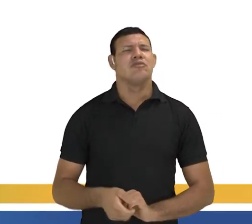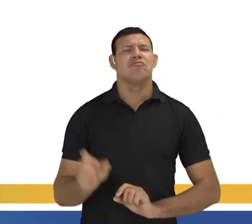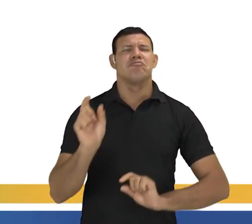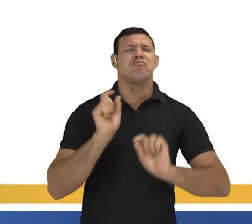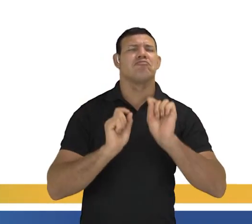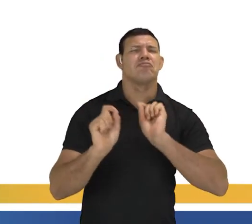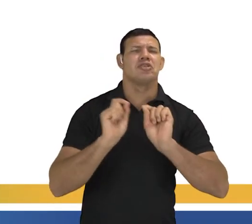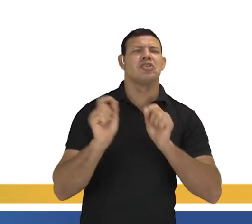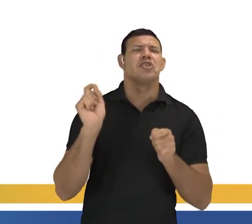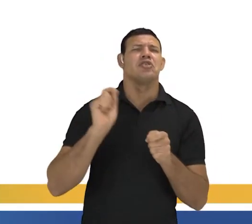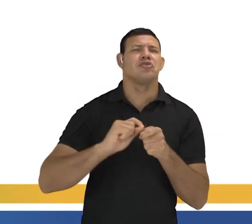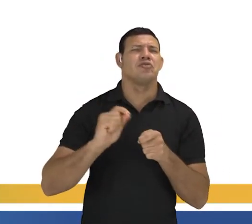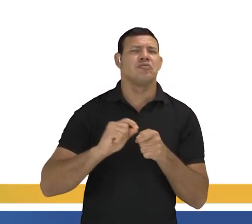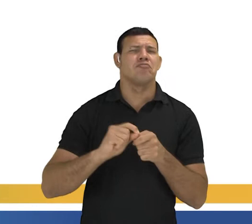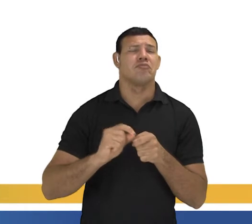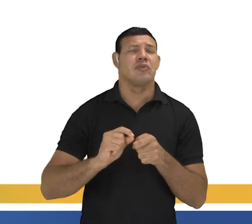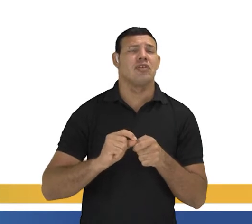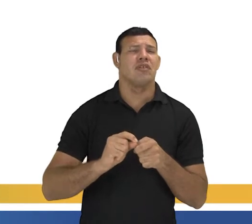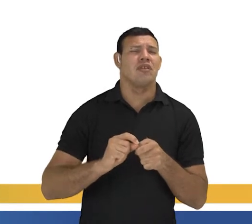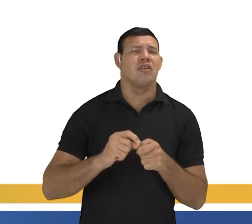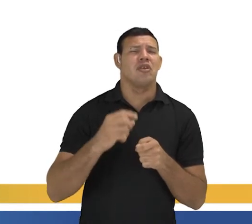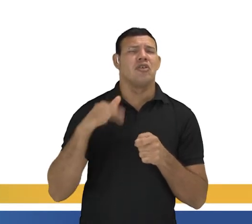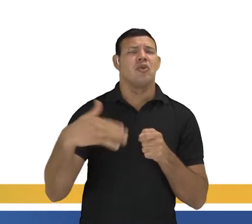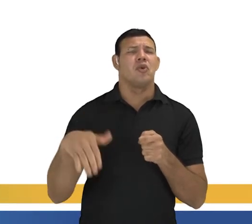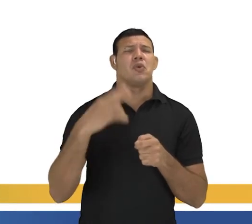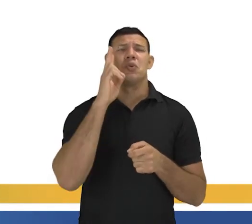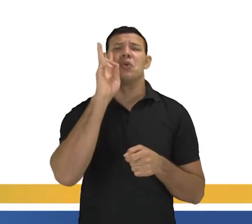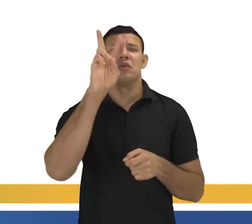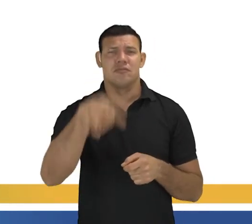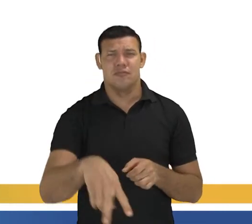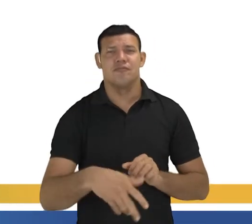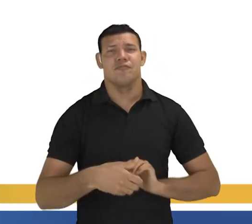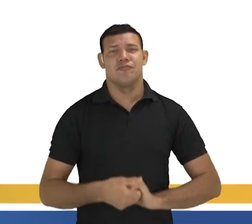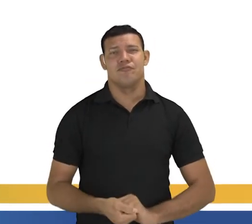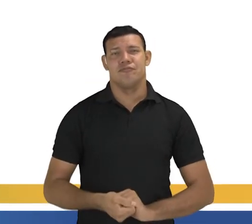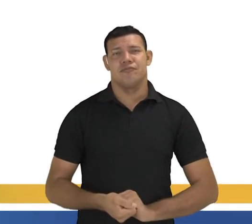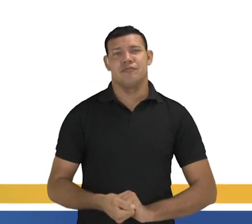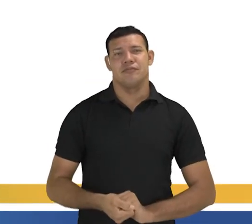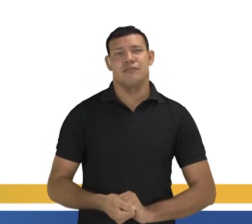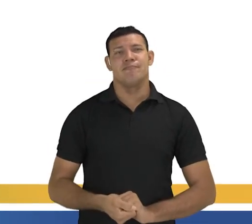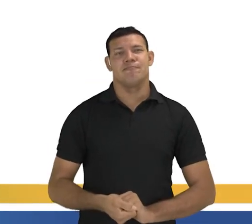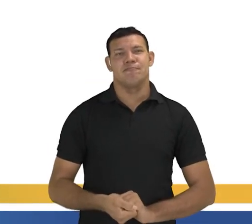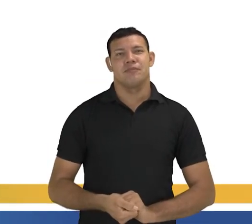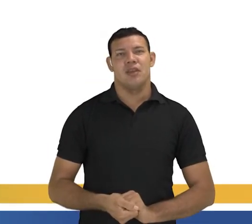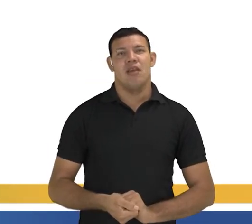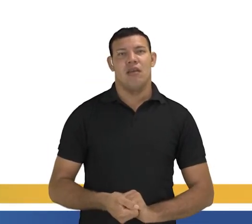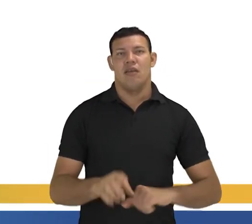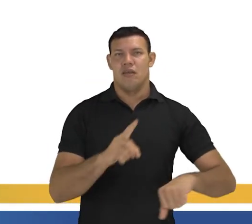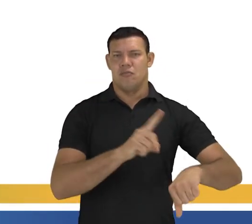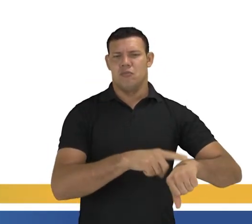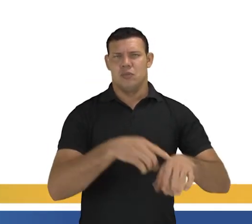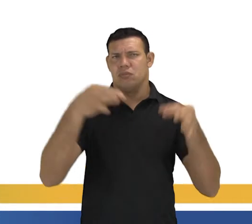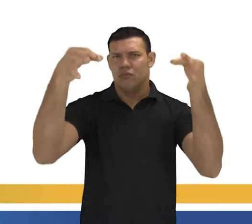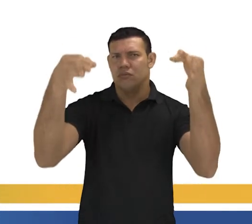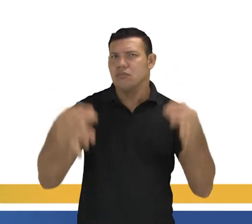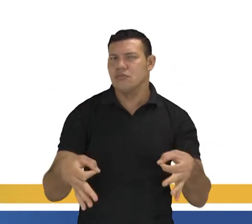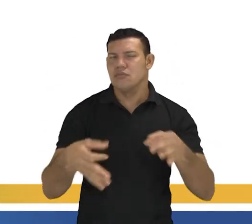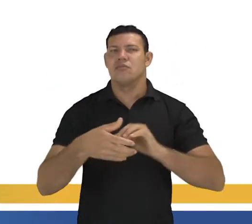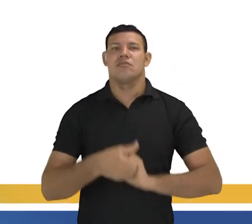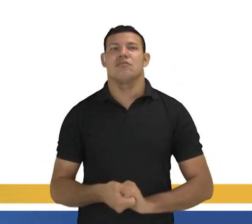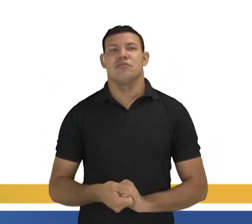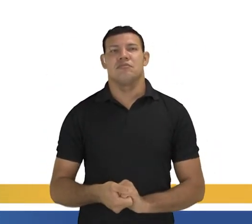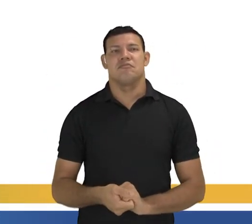feito desde a última vez que eu te vi. A última vez que eu te vi, um ponto específico no passado. Tudo bem?